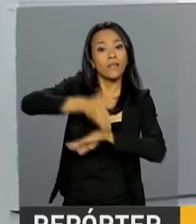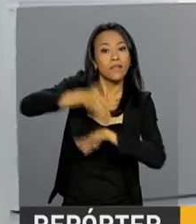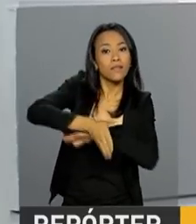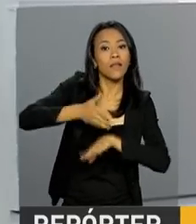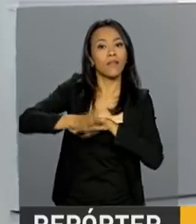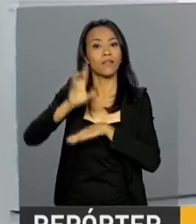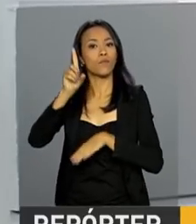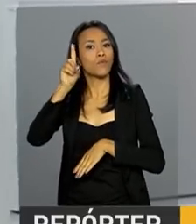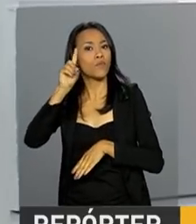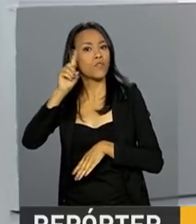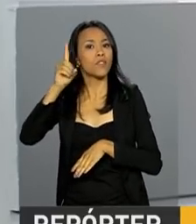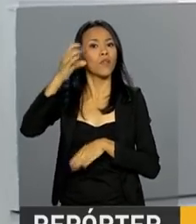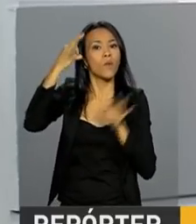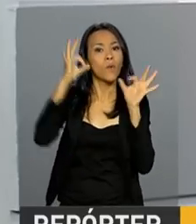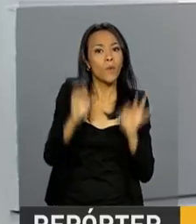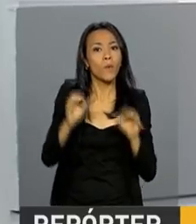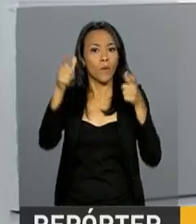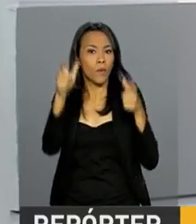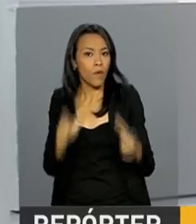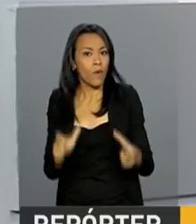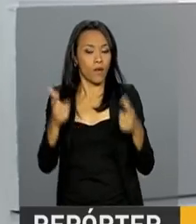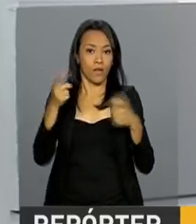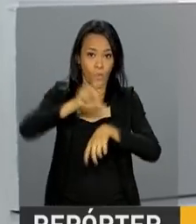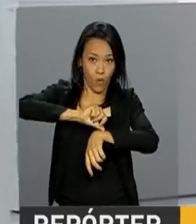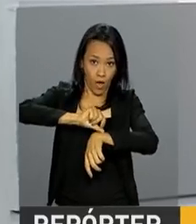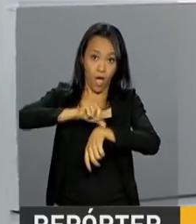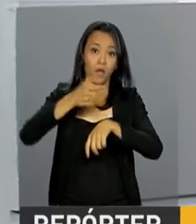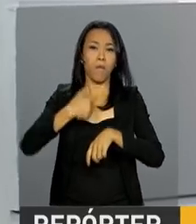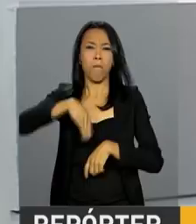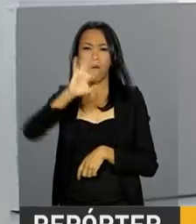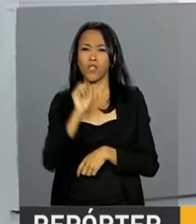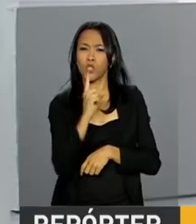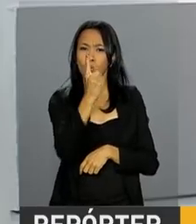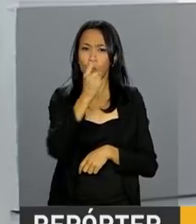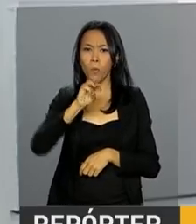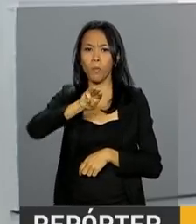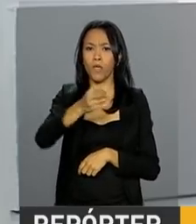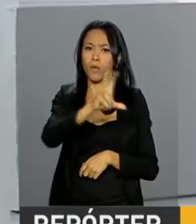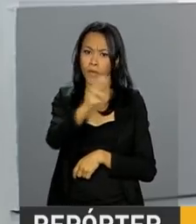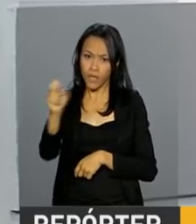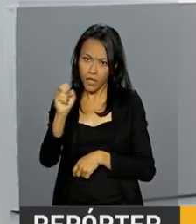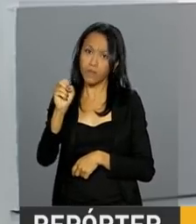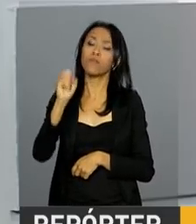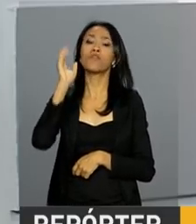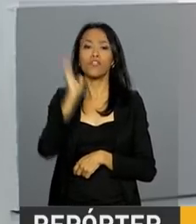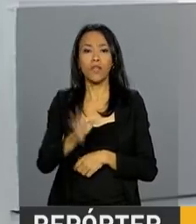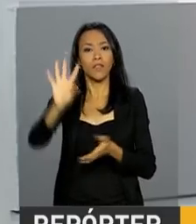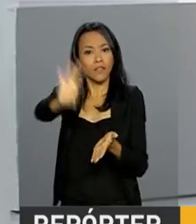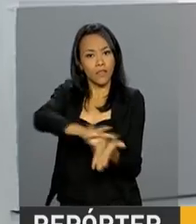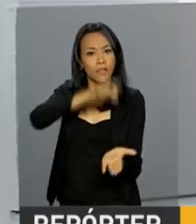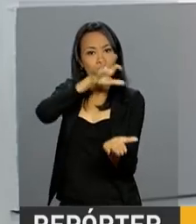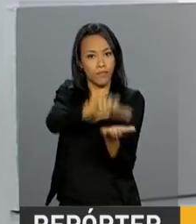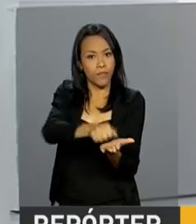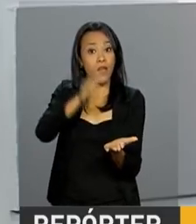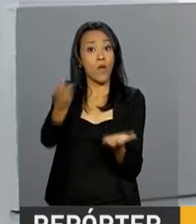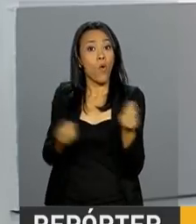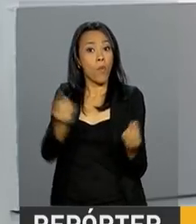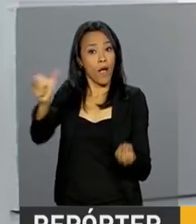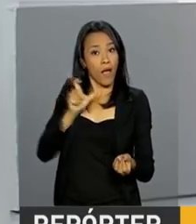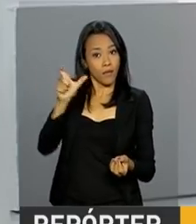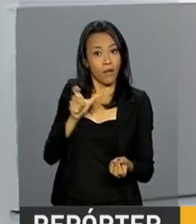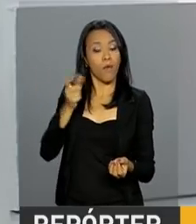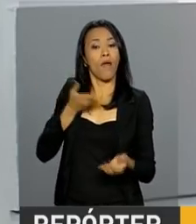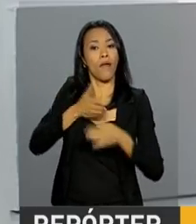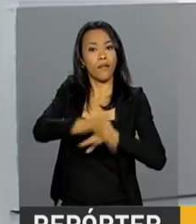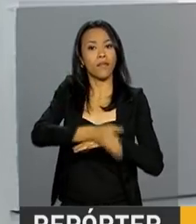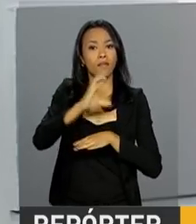data horário e local das provas mais de um milhão e meio de candidatos estão inscritos no exame para acessar o cartão basta fornecer o